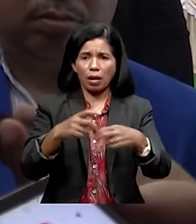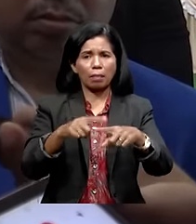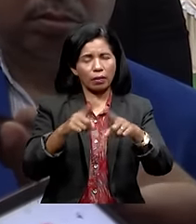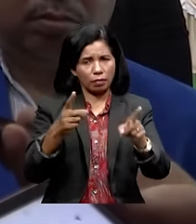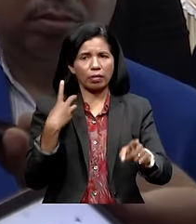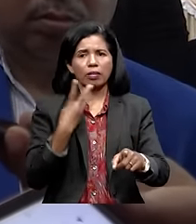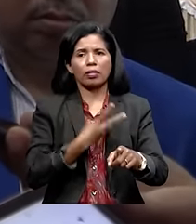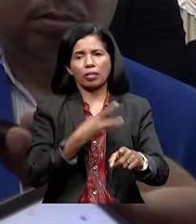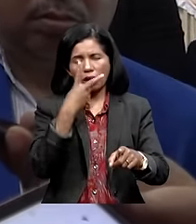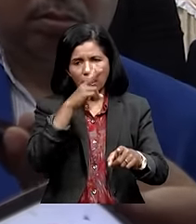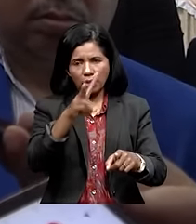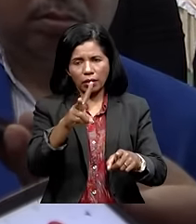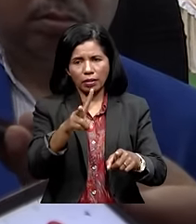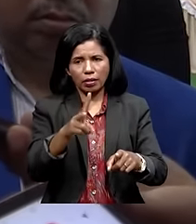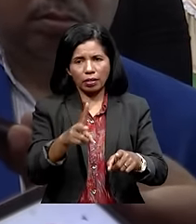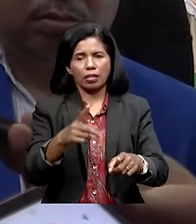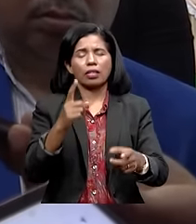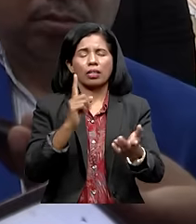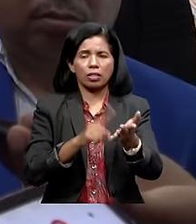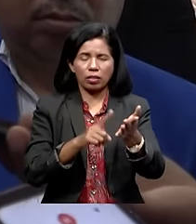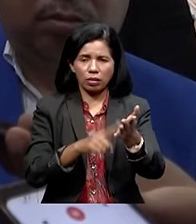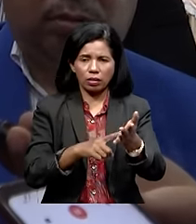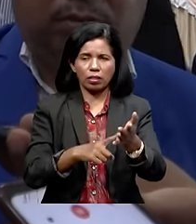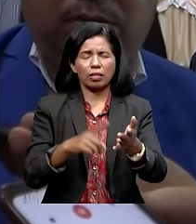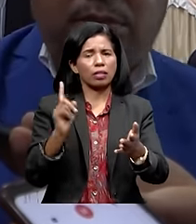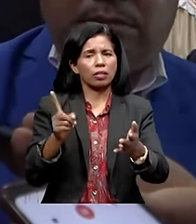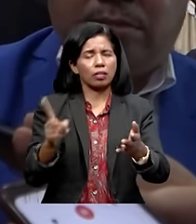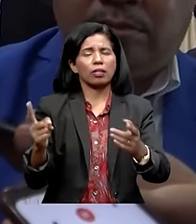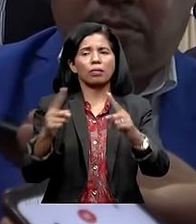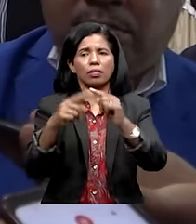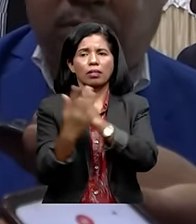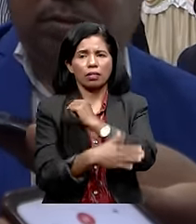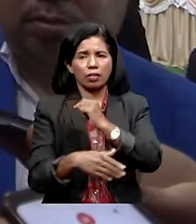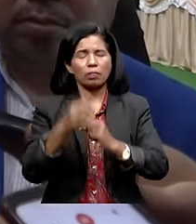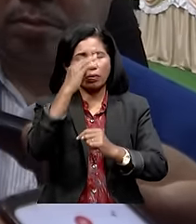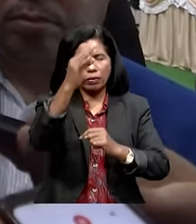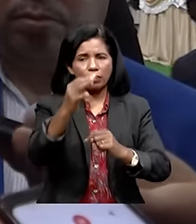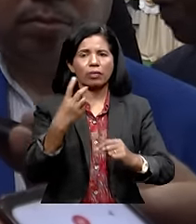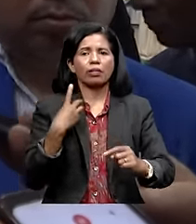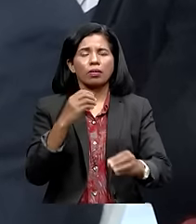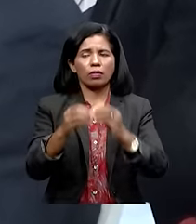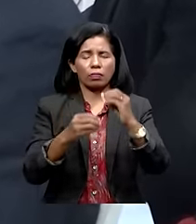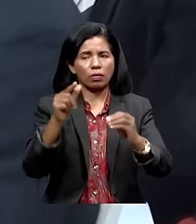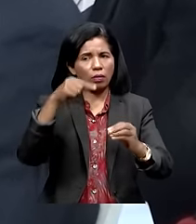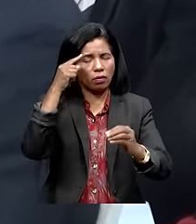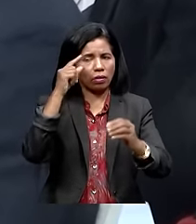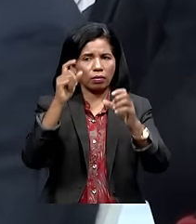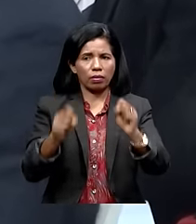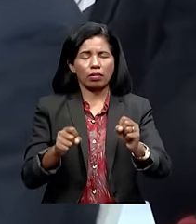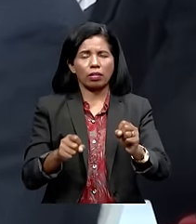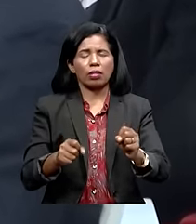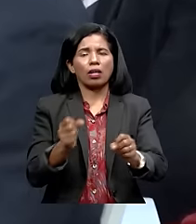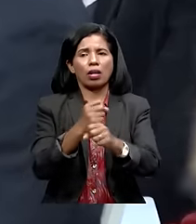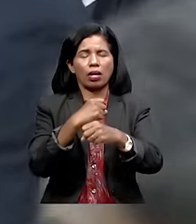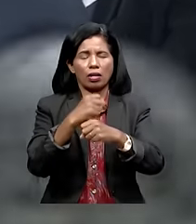ita quando hareo na kata ne amiasa ba iha na saun ba iha futuro significa kata governo mos tem ki hola saun ba